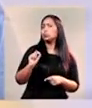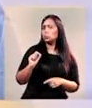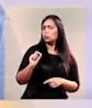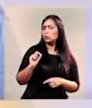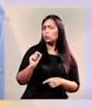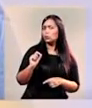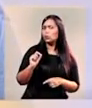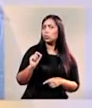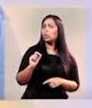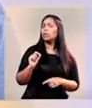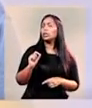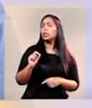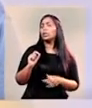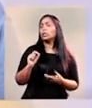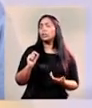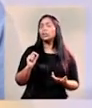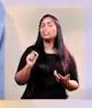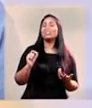de